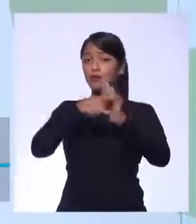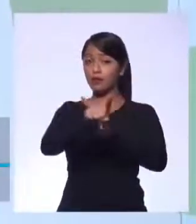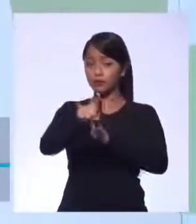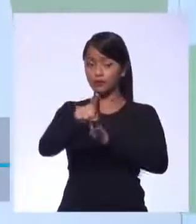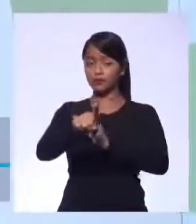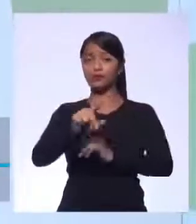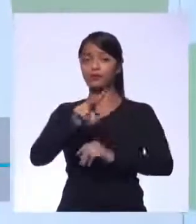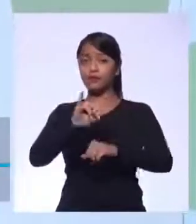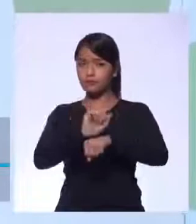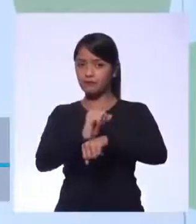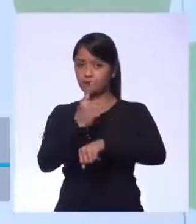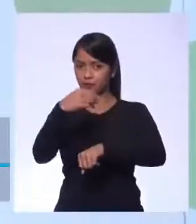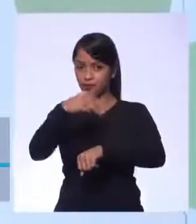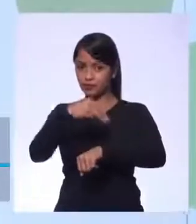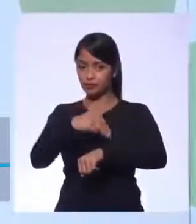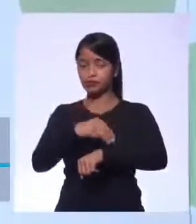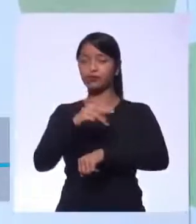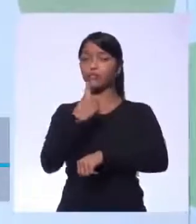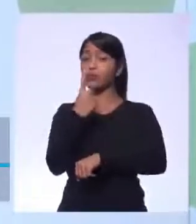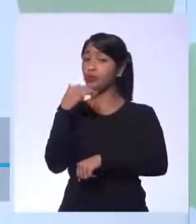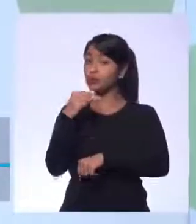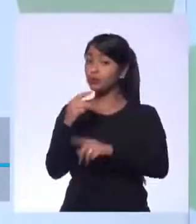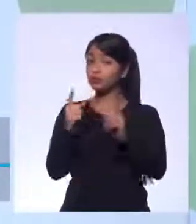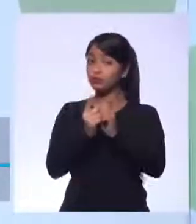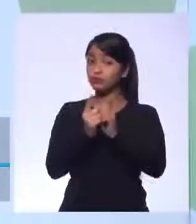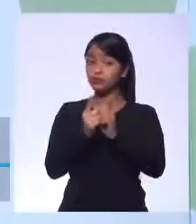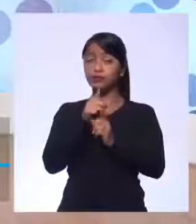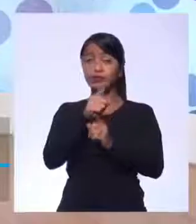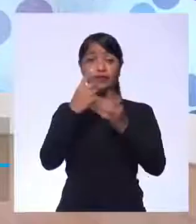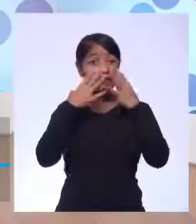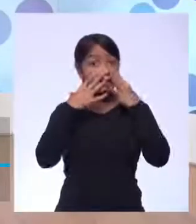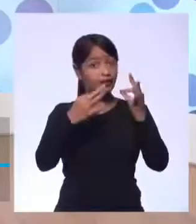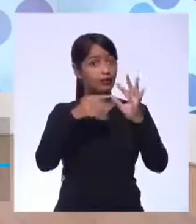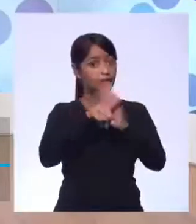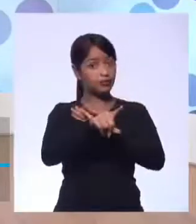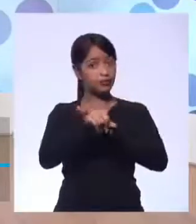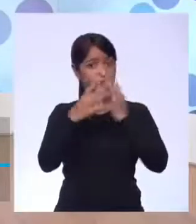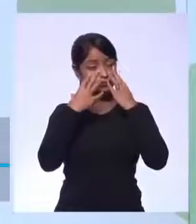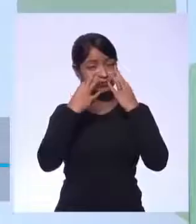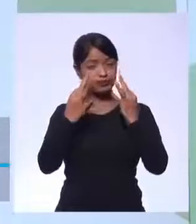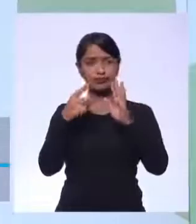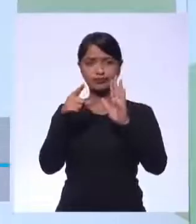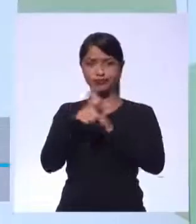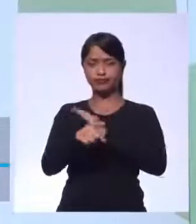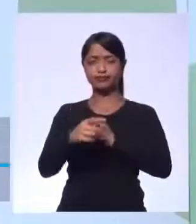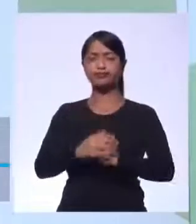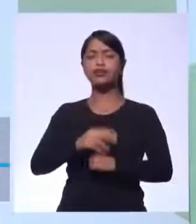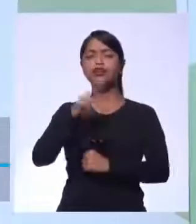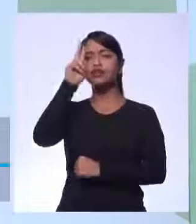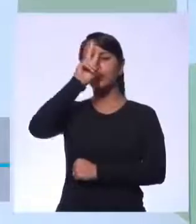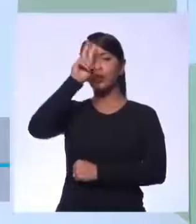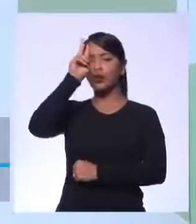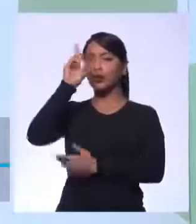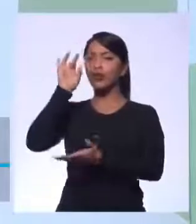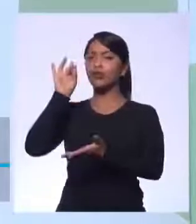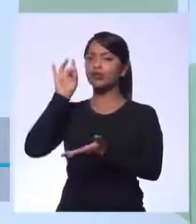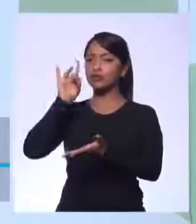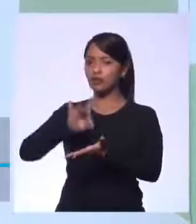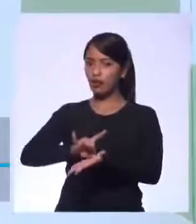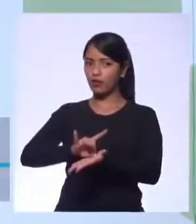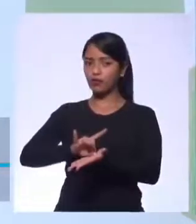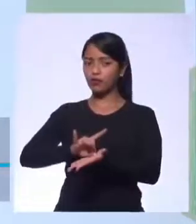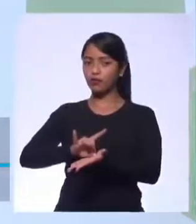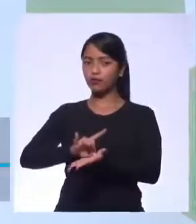colocar aí na tela que a gente volta em instantes, mas é um minutinho só. Presta atenção na pergunta. A história oficial. A história oficial,